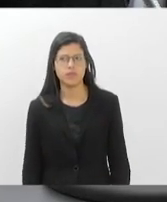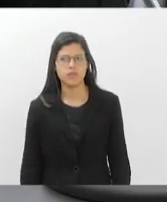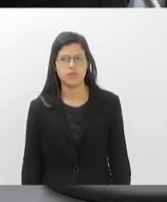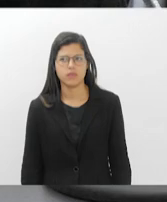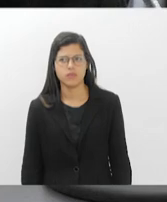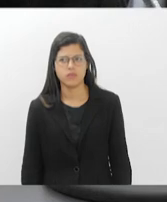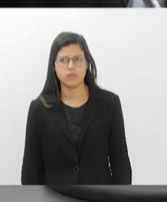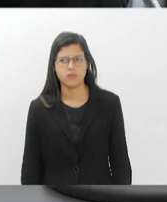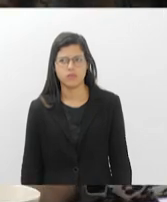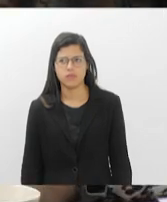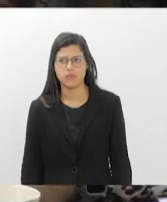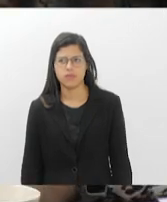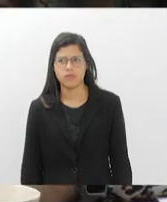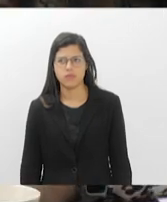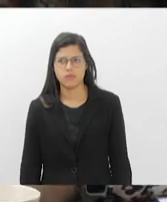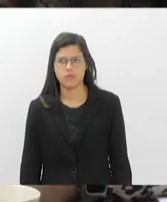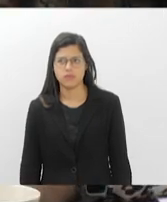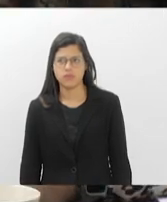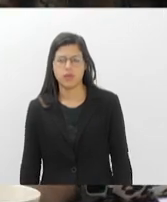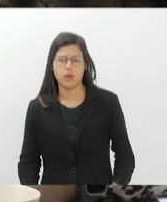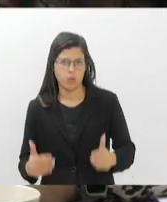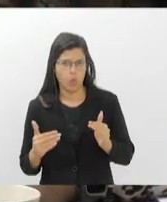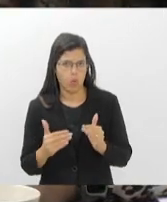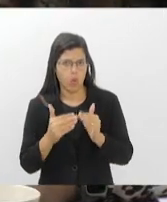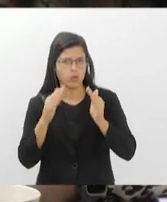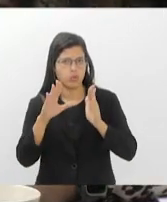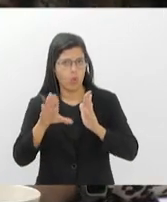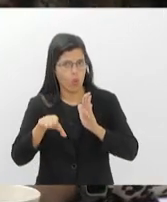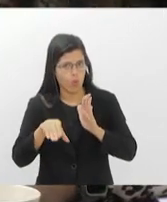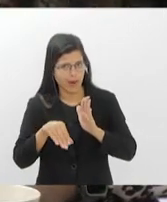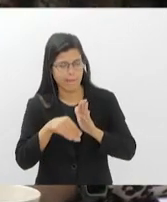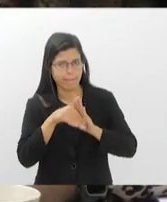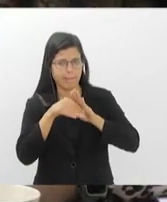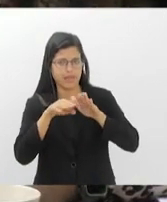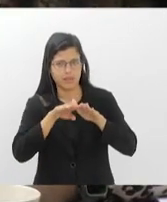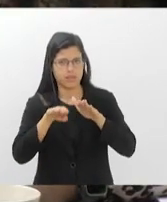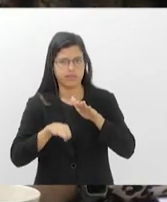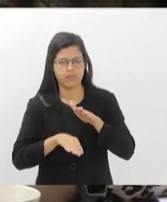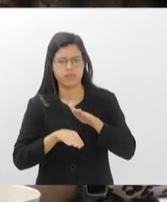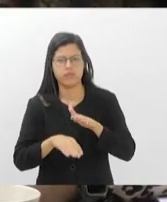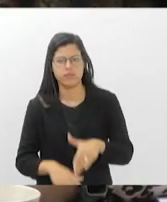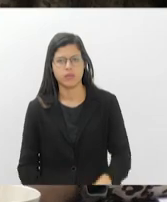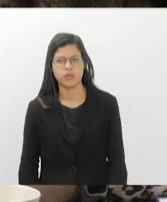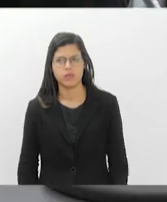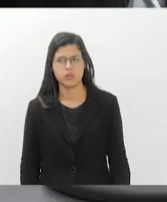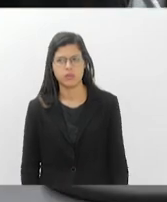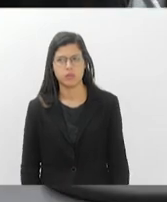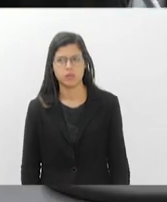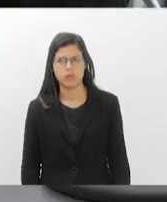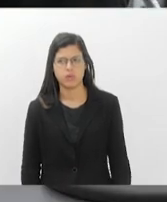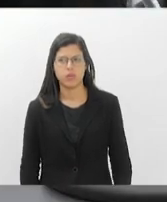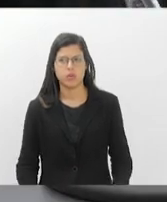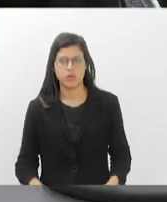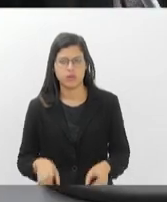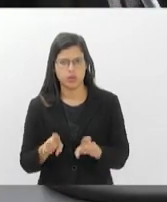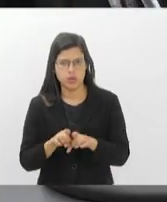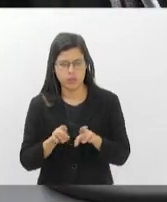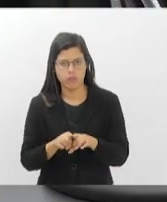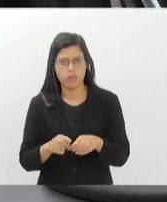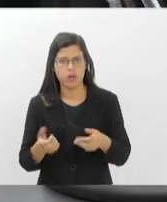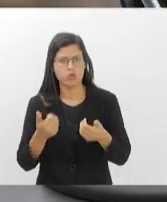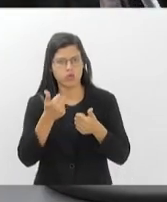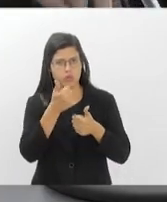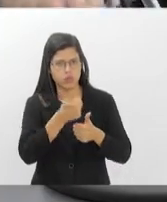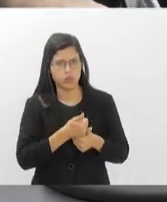Então, seria favorável com subemenda. Isso. A subemenda desimplementará programa. Sim. Concluindo por substitutivo.